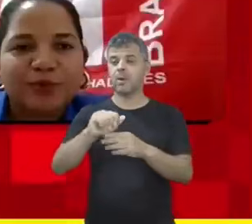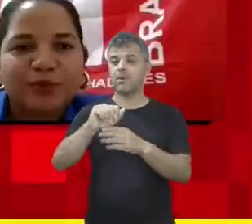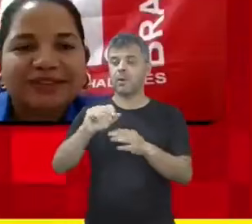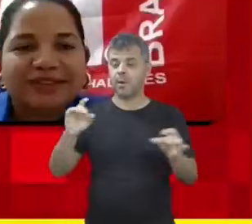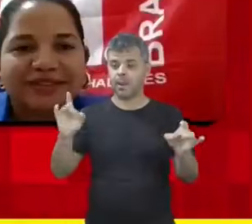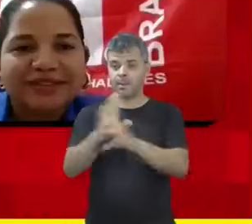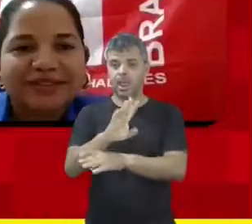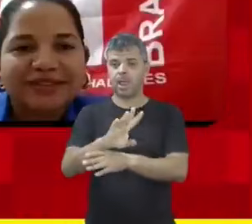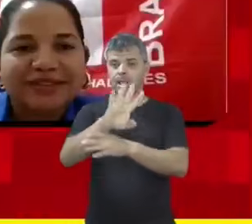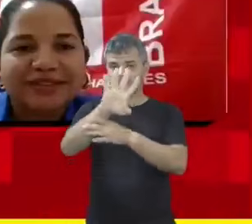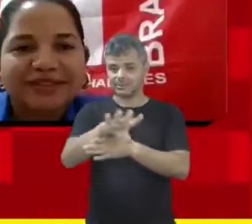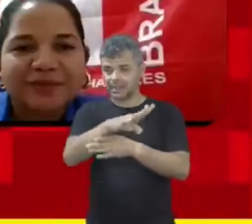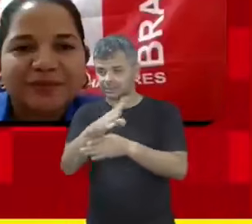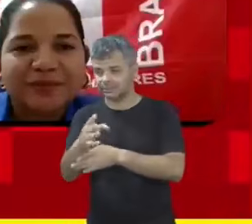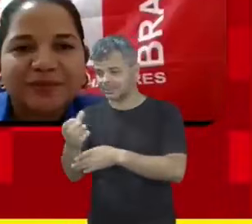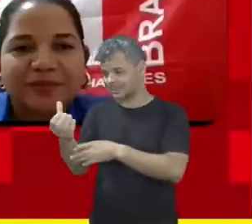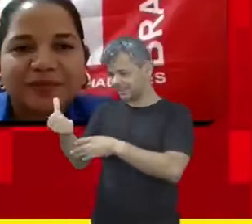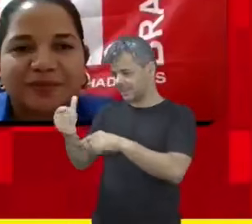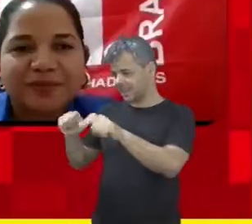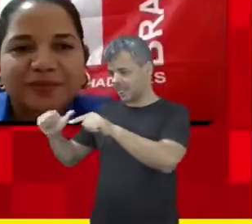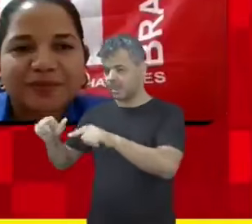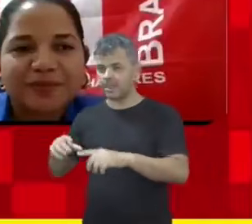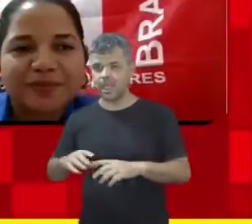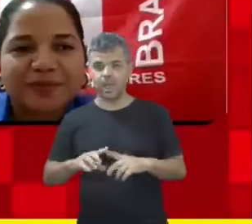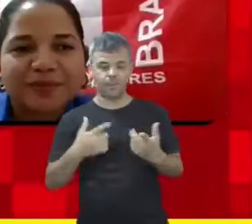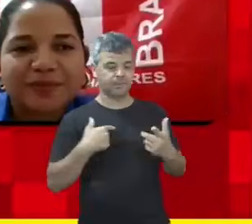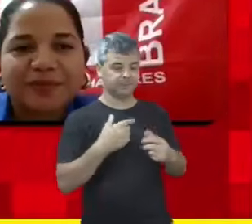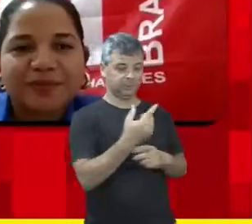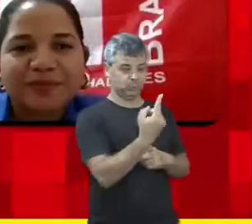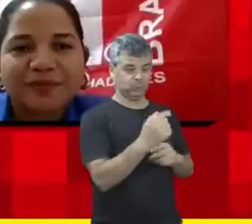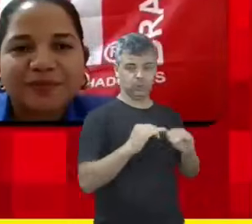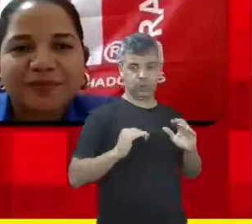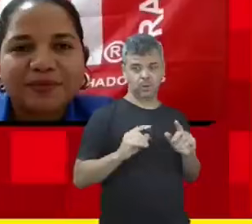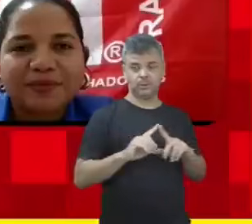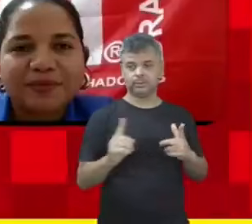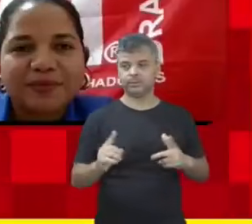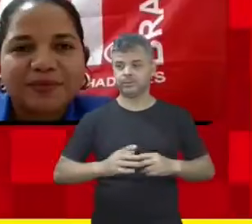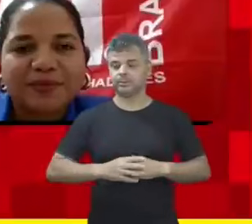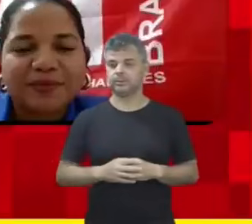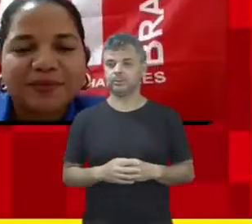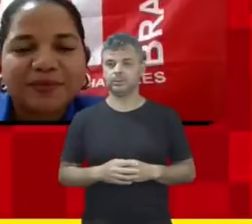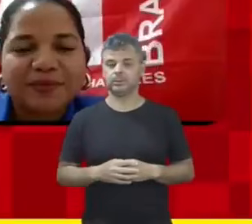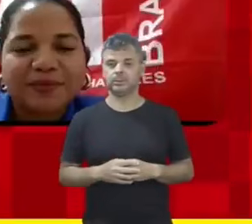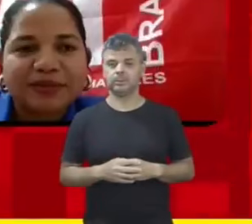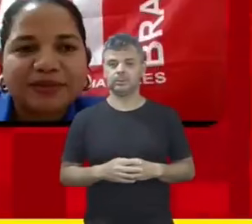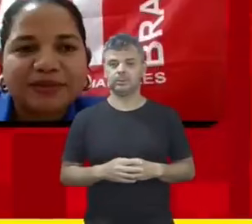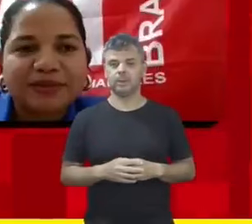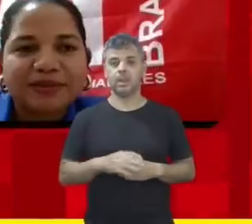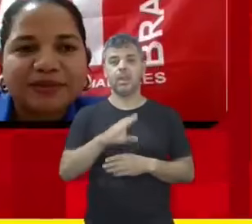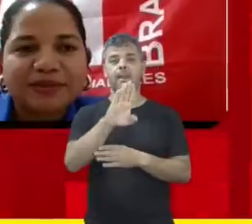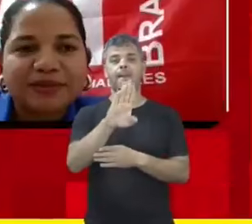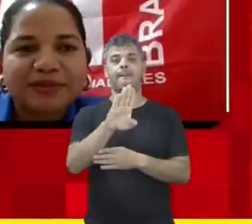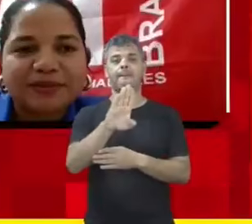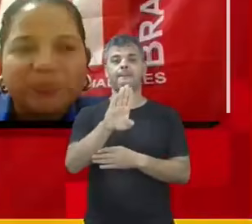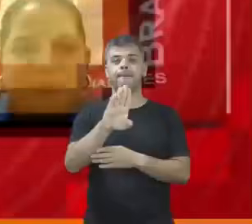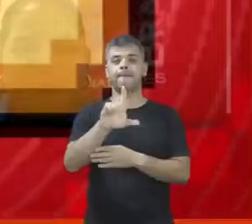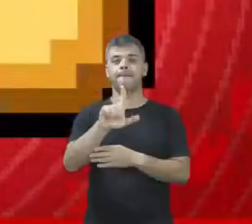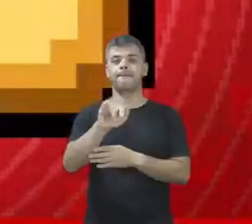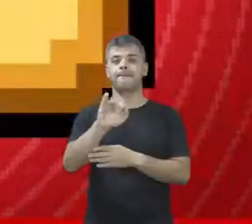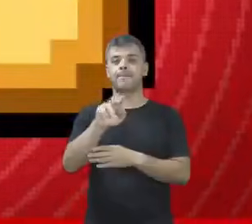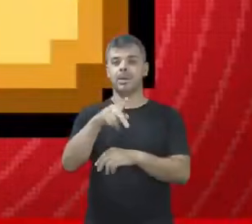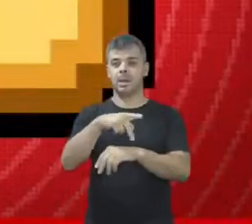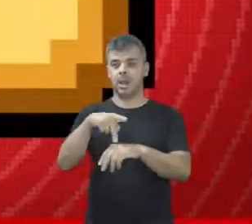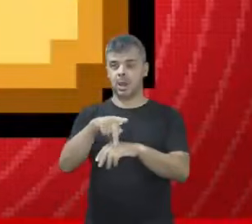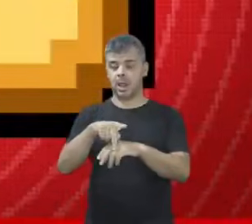6x1. É isso, vamos ver mais alguns cases Próximo. de sucesso. A Bélgica permite que trabalhadores